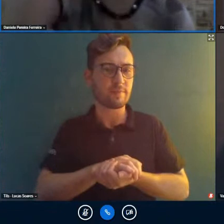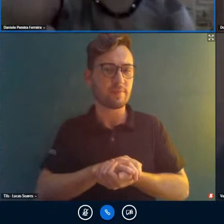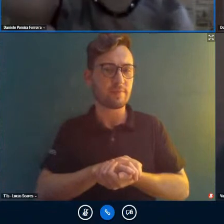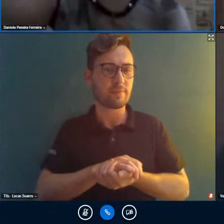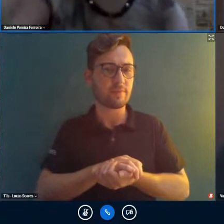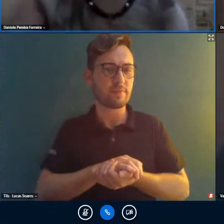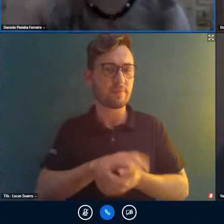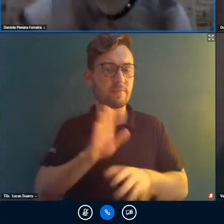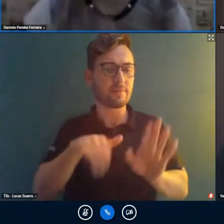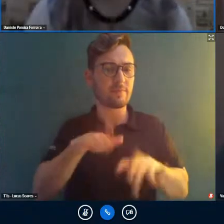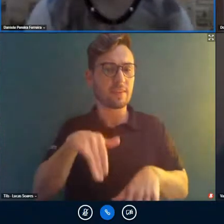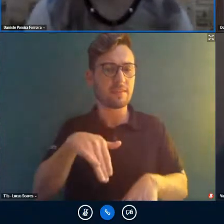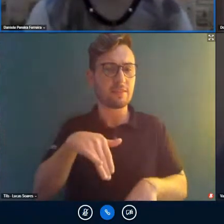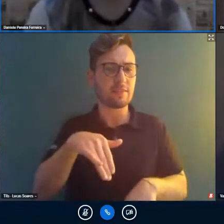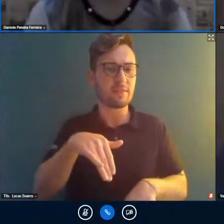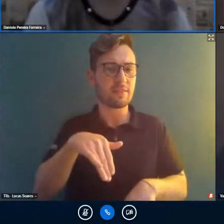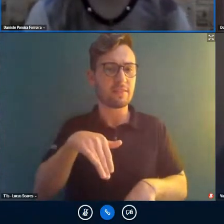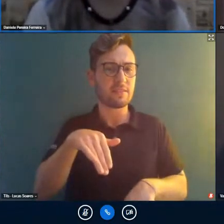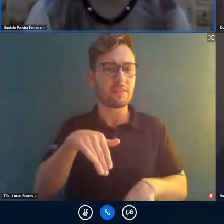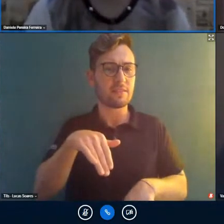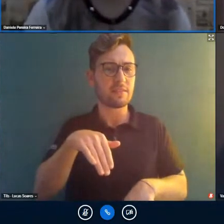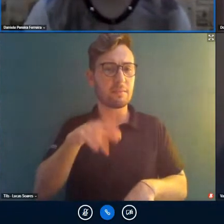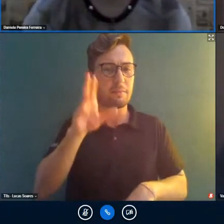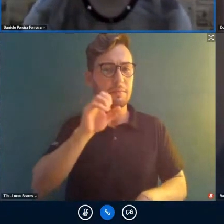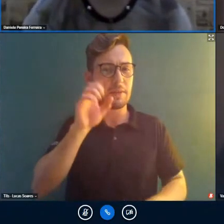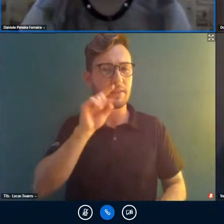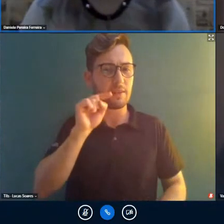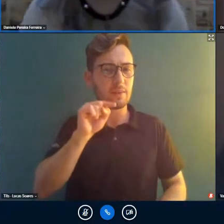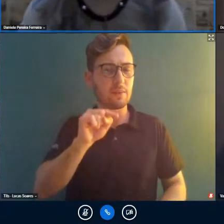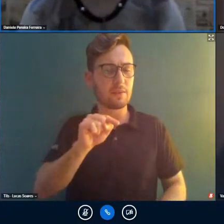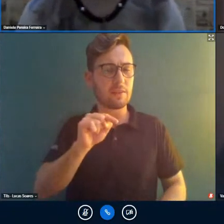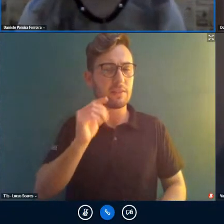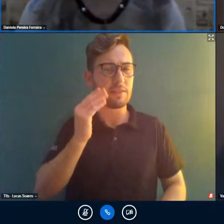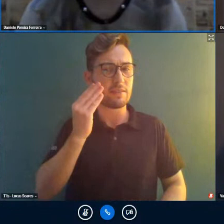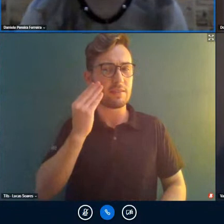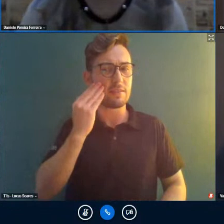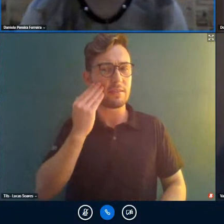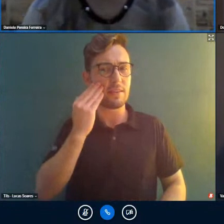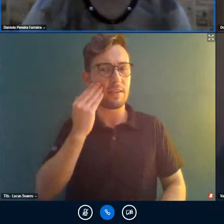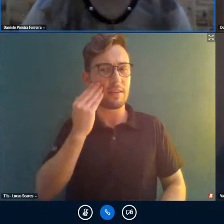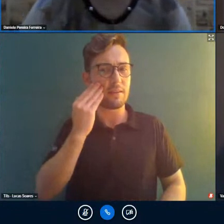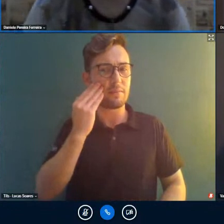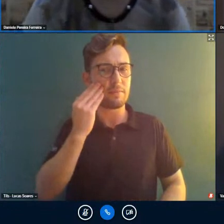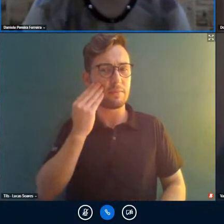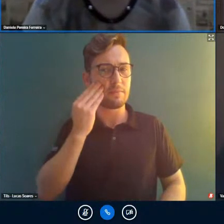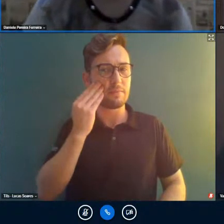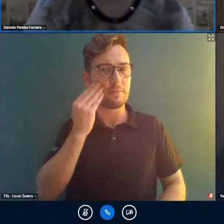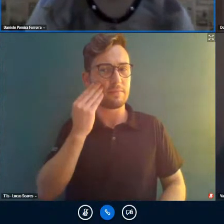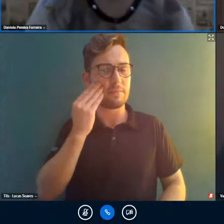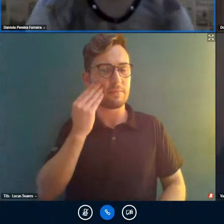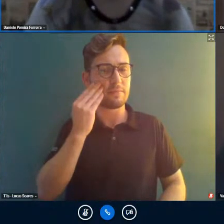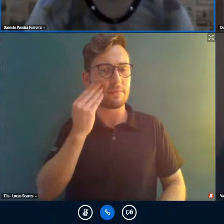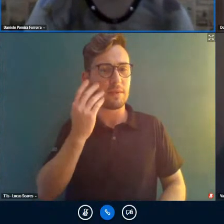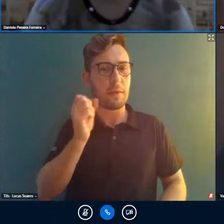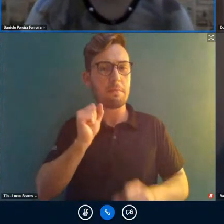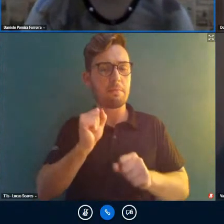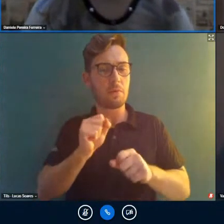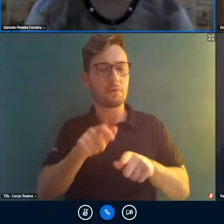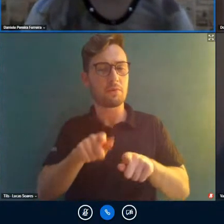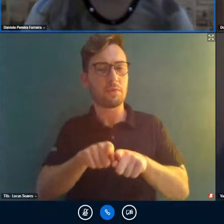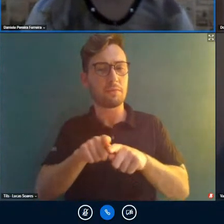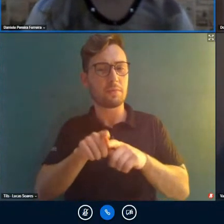desanimado. Então, o que a gente aprendeu, eu acho que é isso, é saber e com os anseios deles, que a gente possa ajudar. Inclusive, a gente